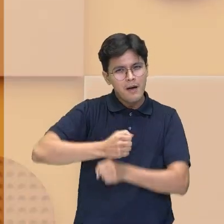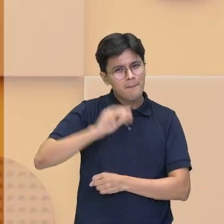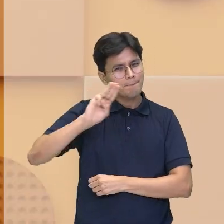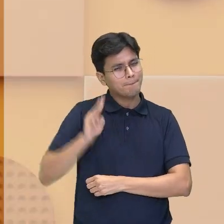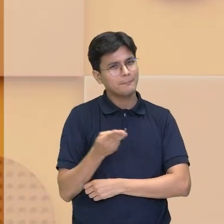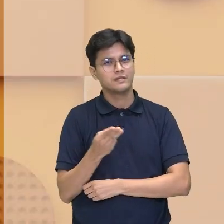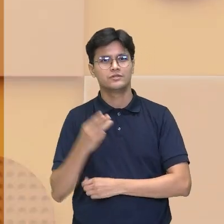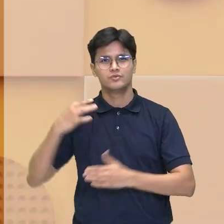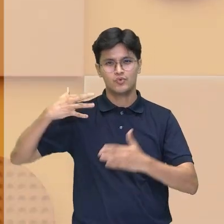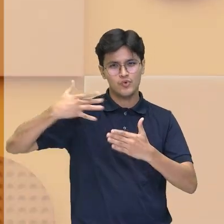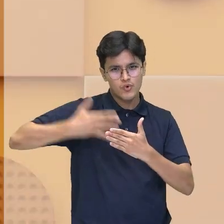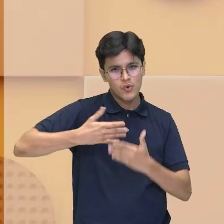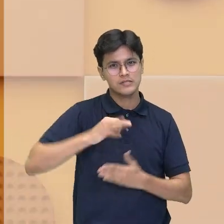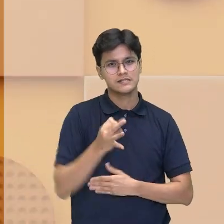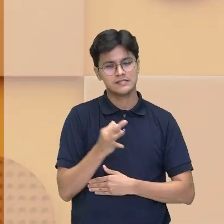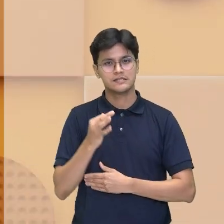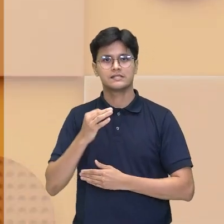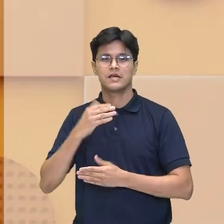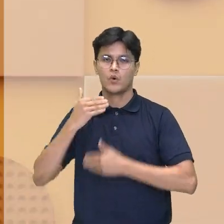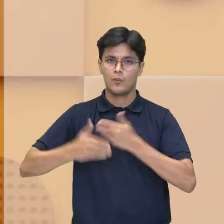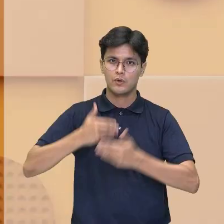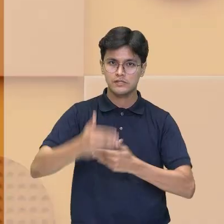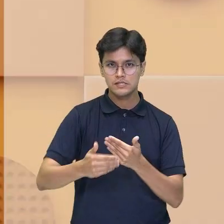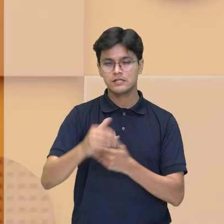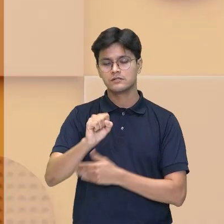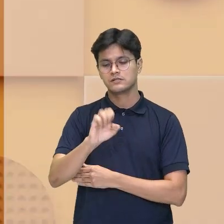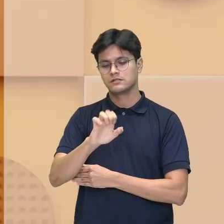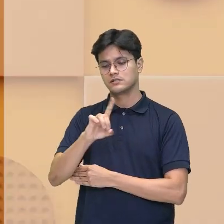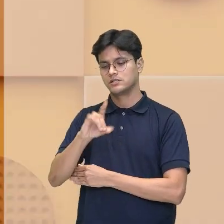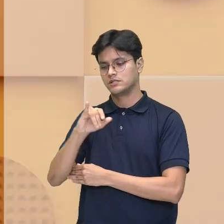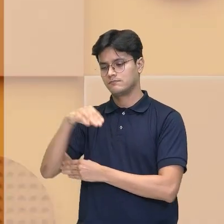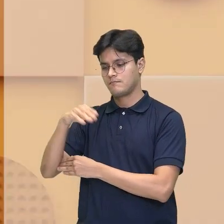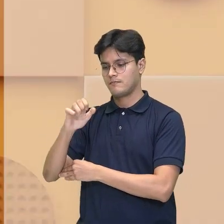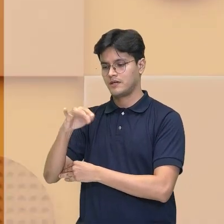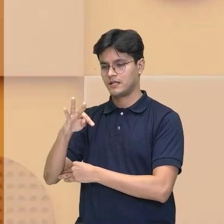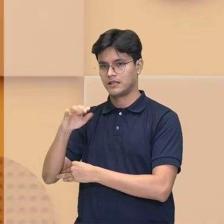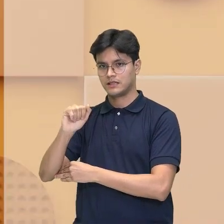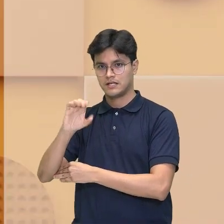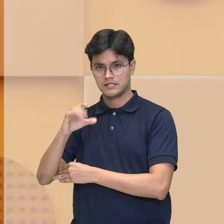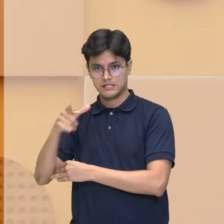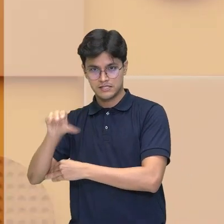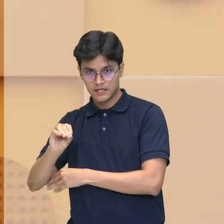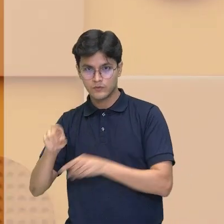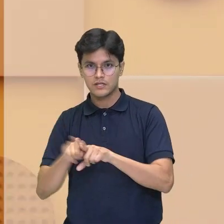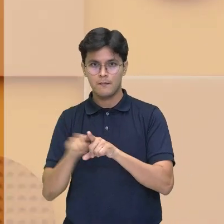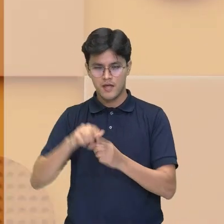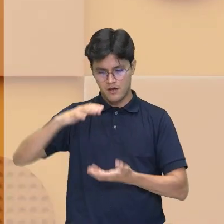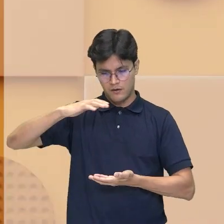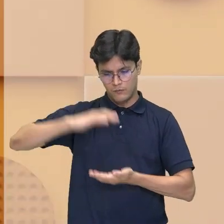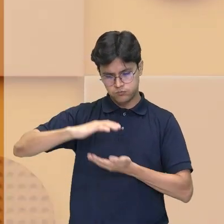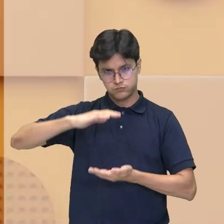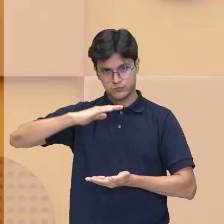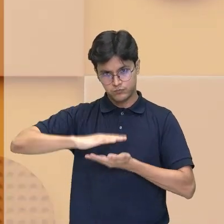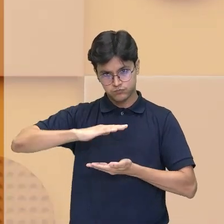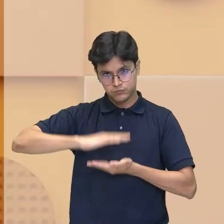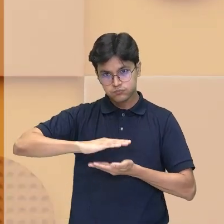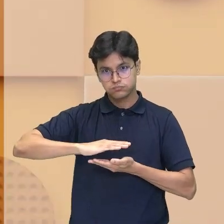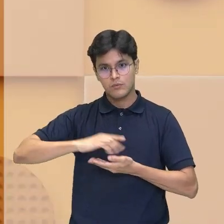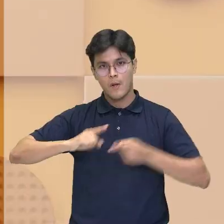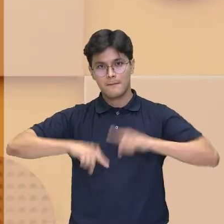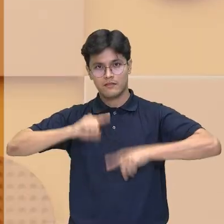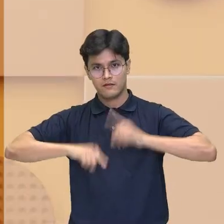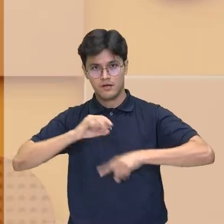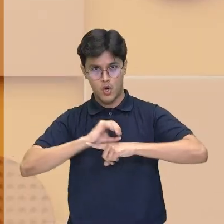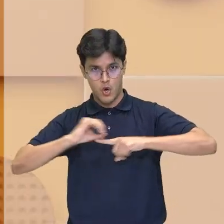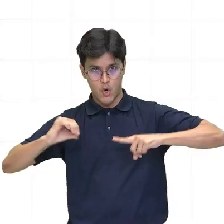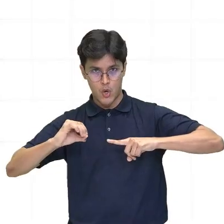de sedimentação, de compactação, né, dessa matéria orgânica que vai ser decomposta. E aí